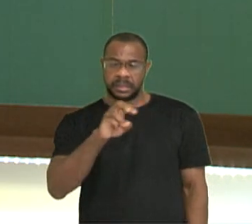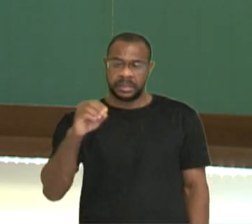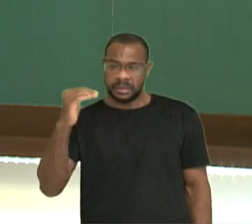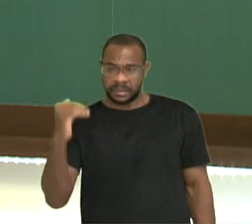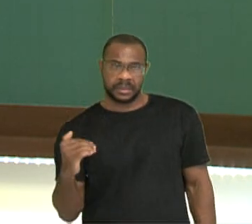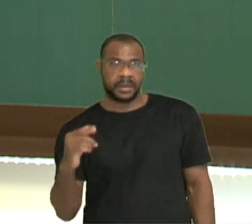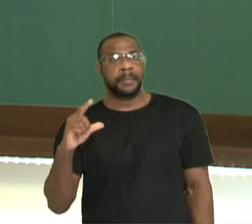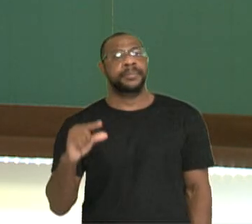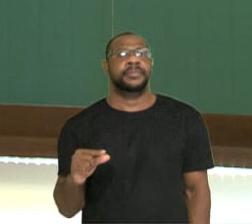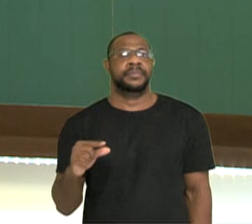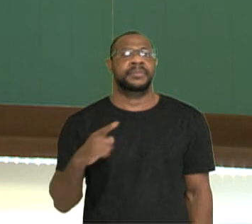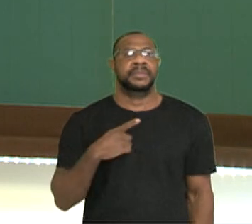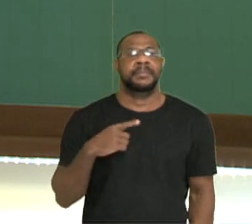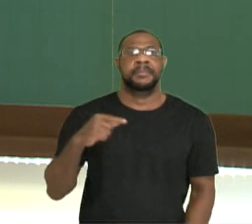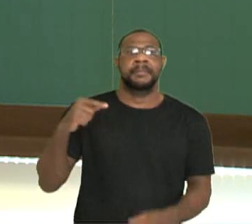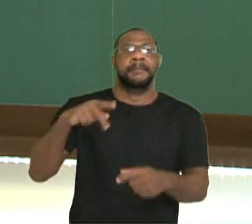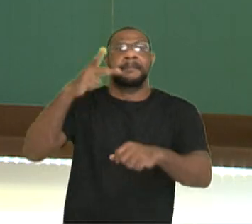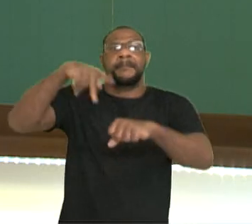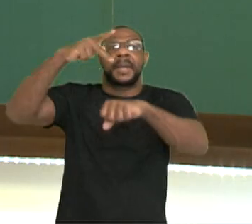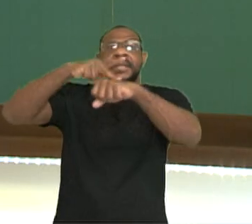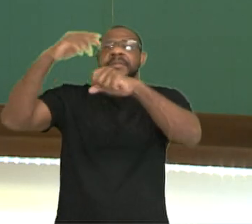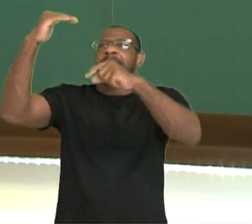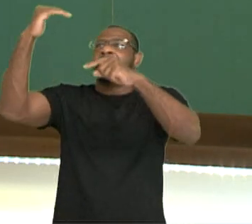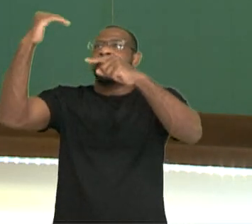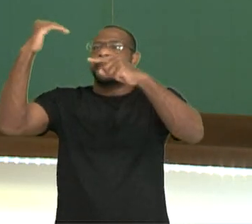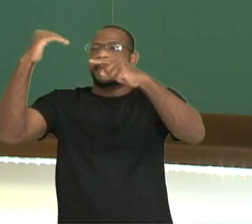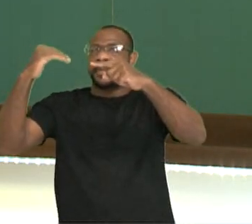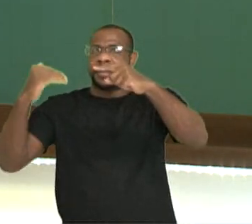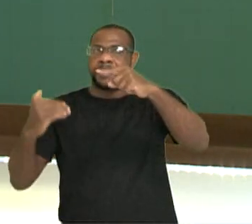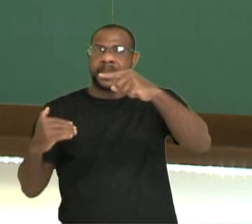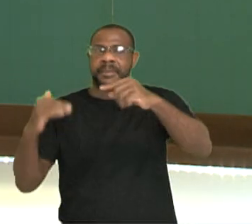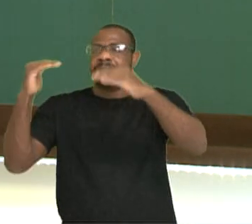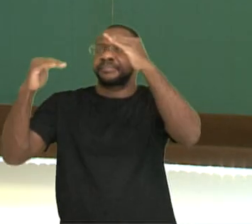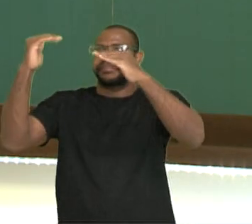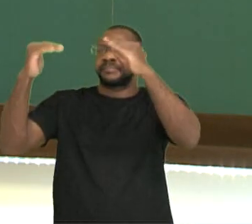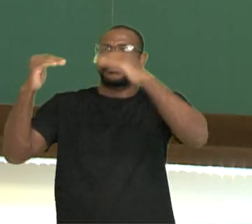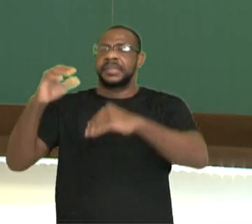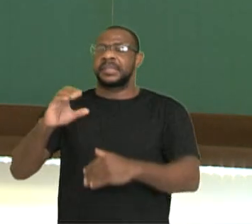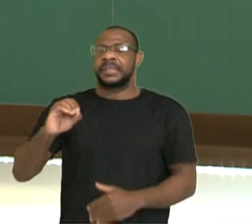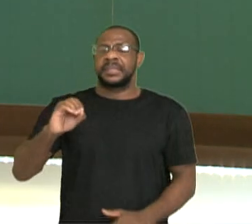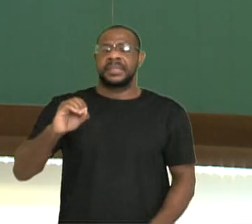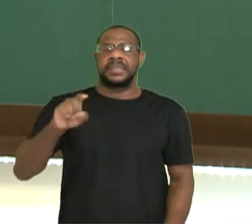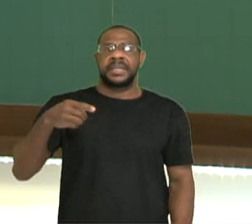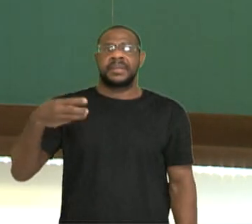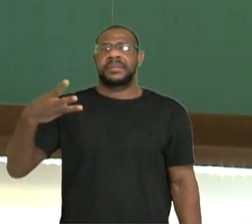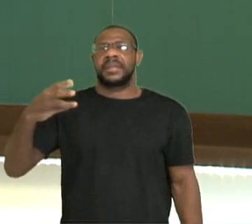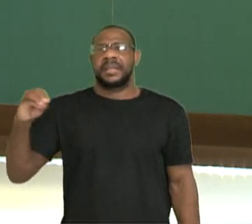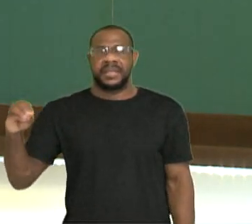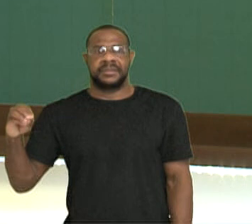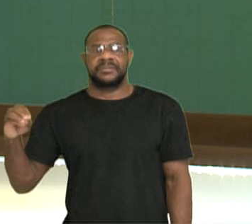nós temos uma lista de países e todos estão ali na faixa do 0,300, né?